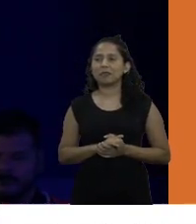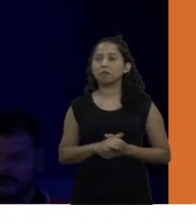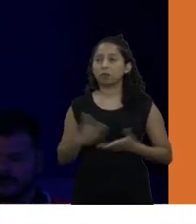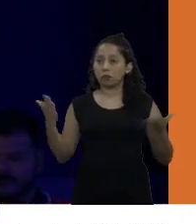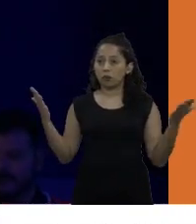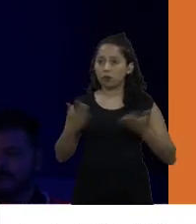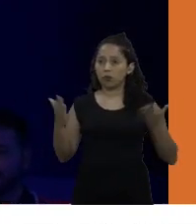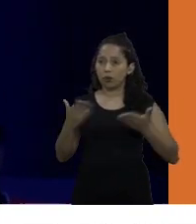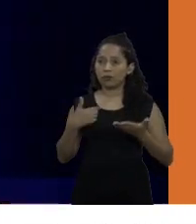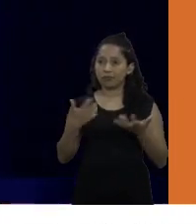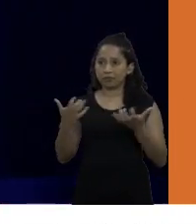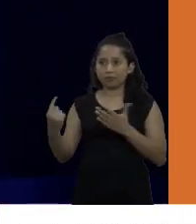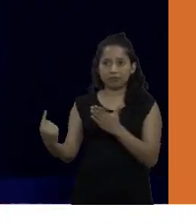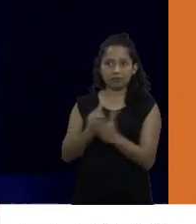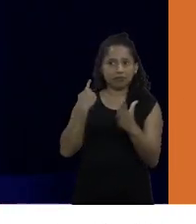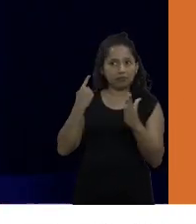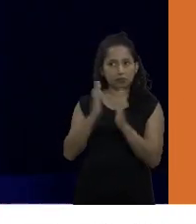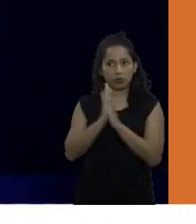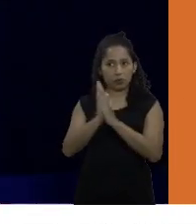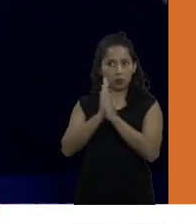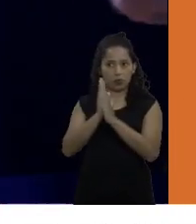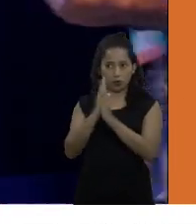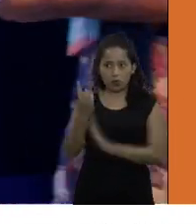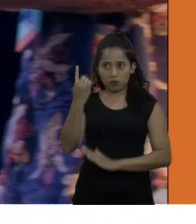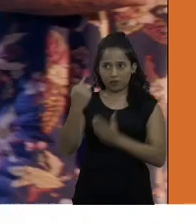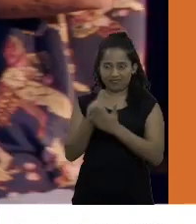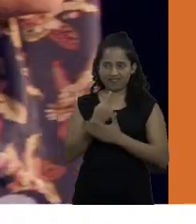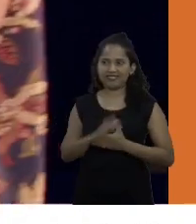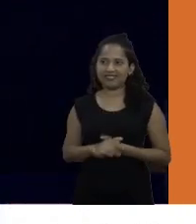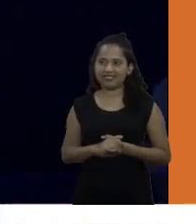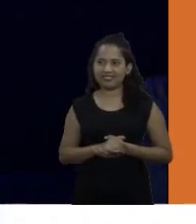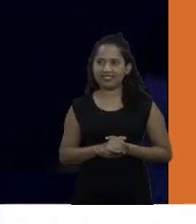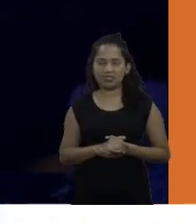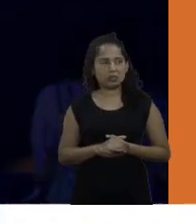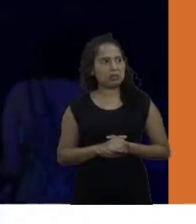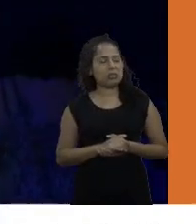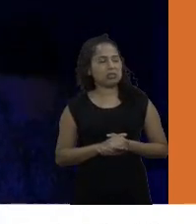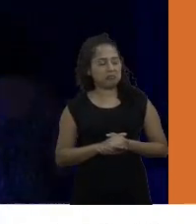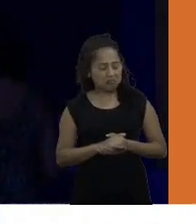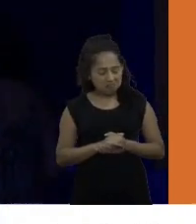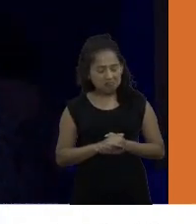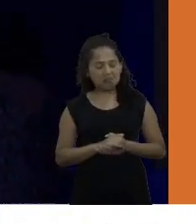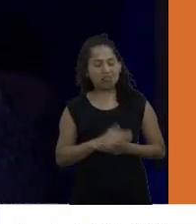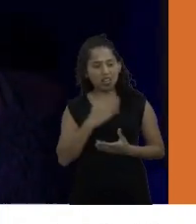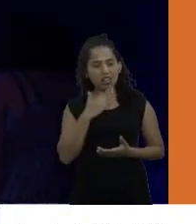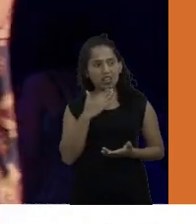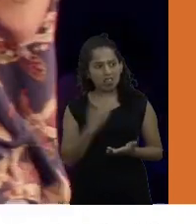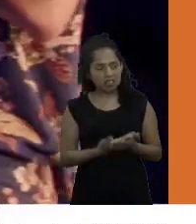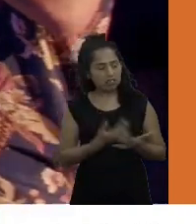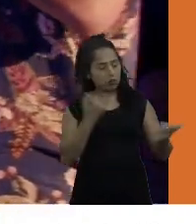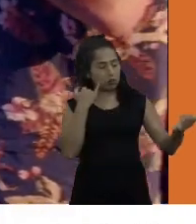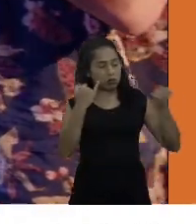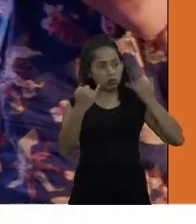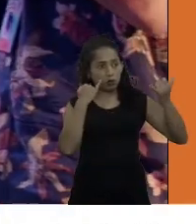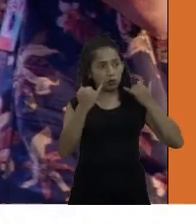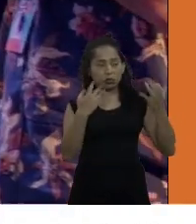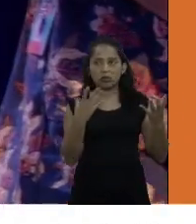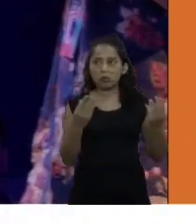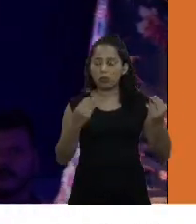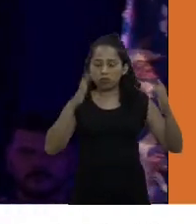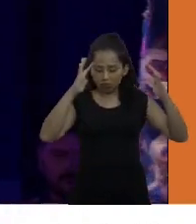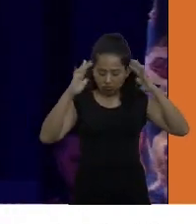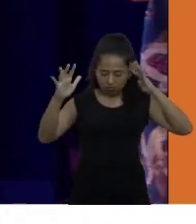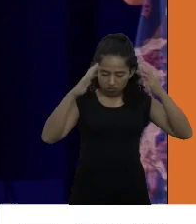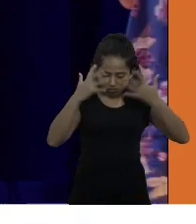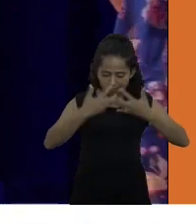Agora eu quero pelo menos uma pergunta, hein? Por favor, para mim. Tô até sem ter o que dizer. Foi tanta informação, foi tanta